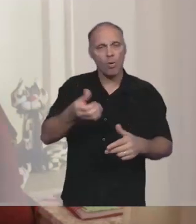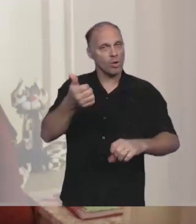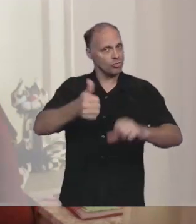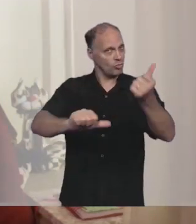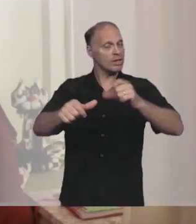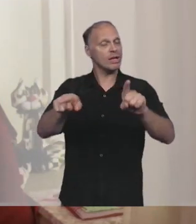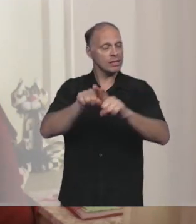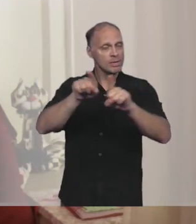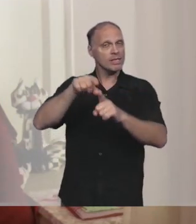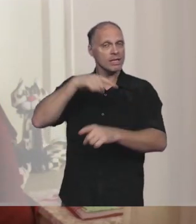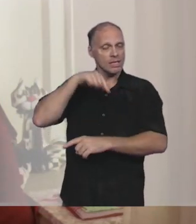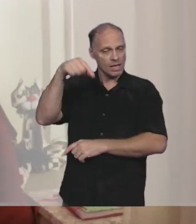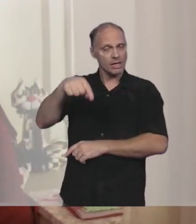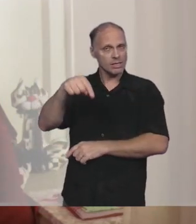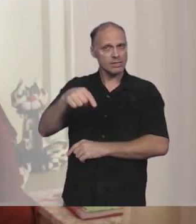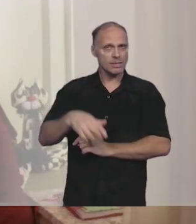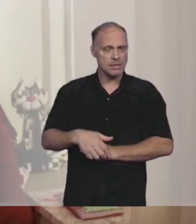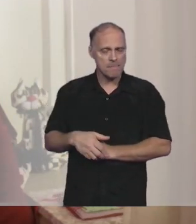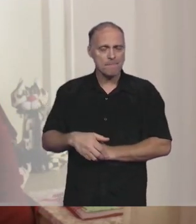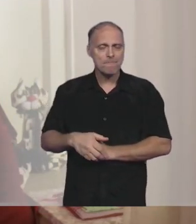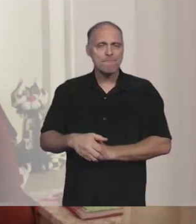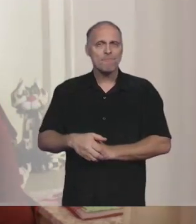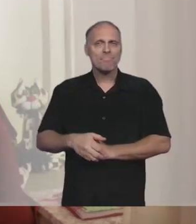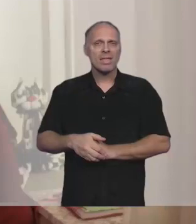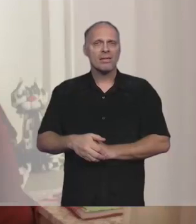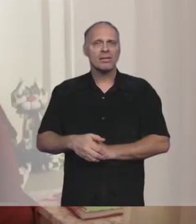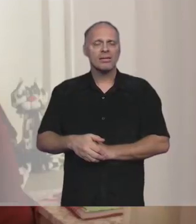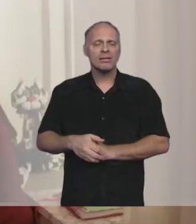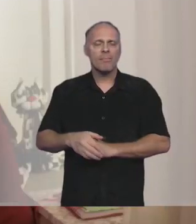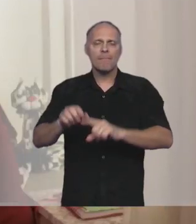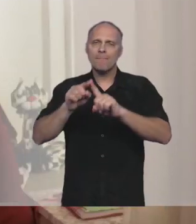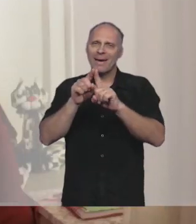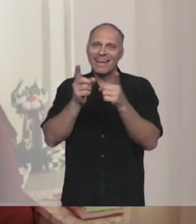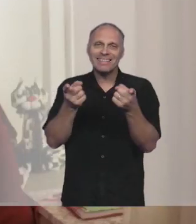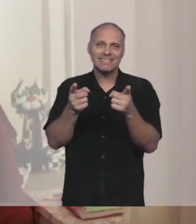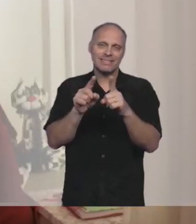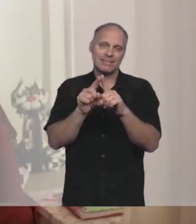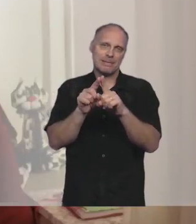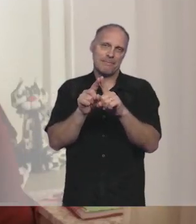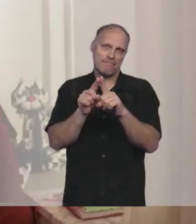No entanto, eu acho que o que trava